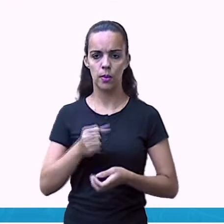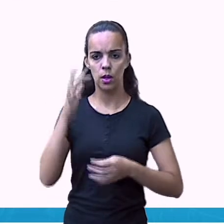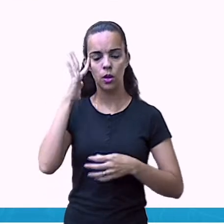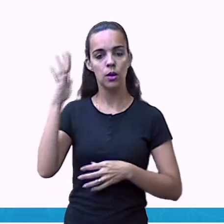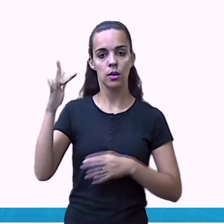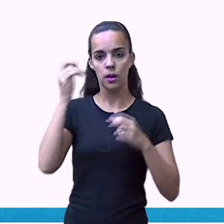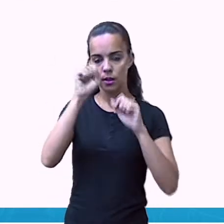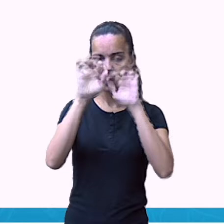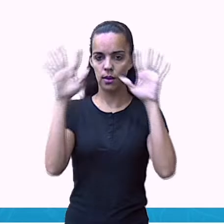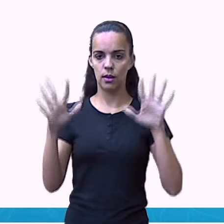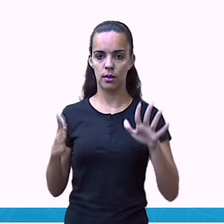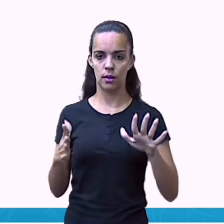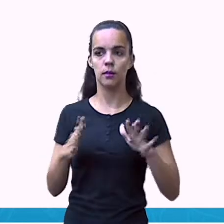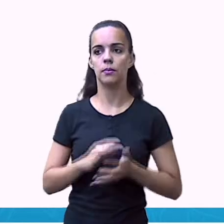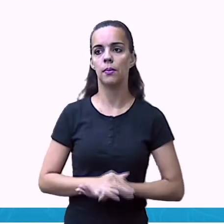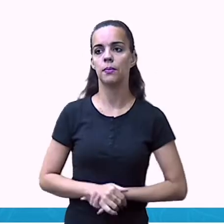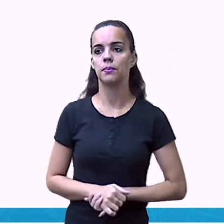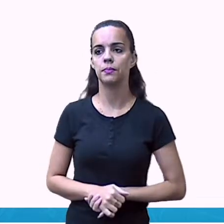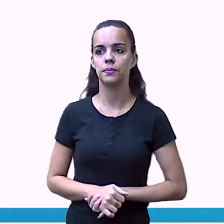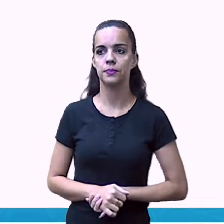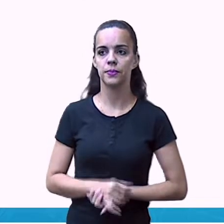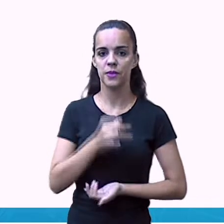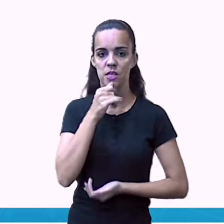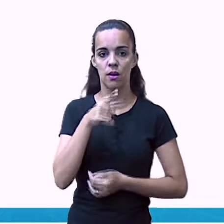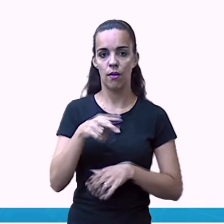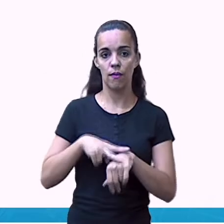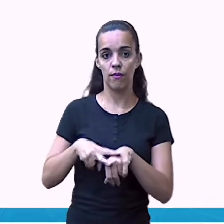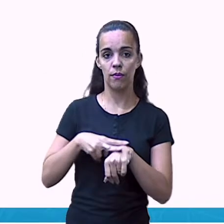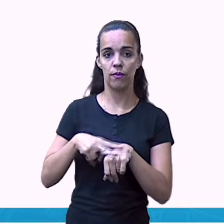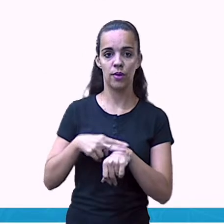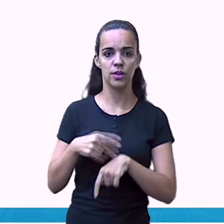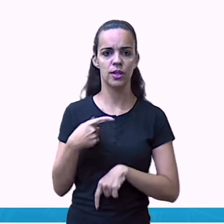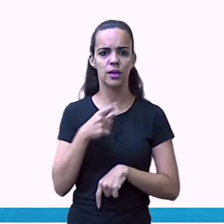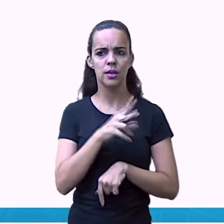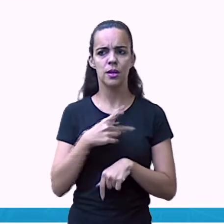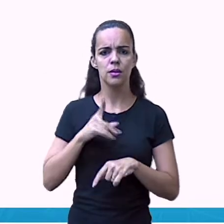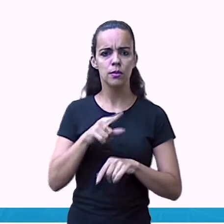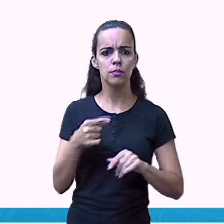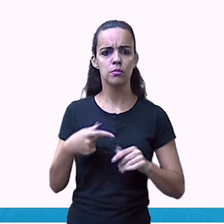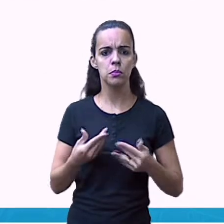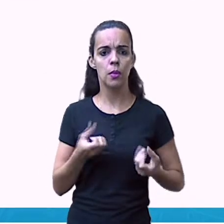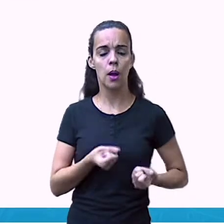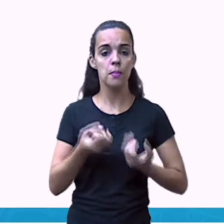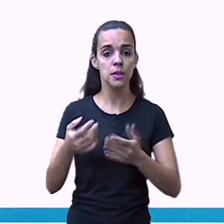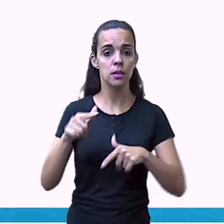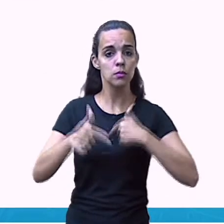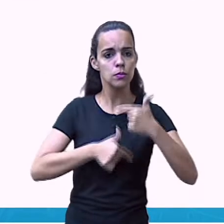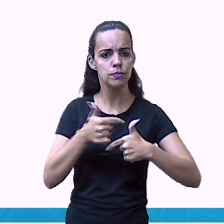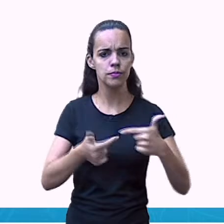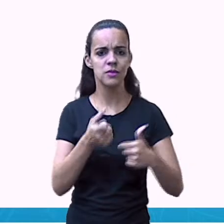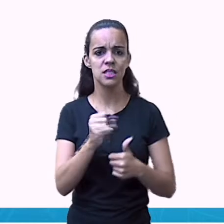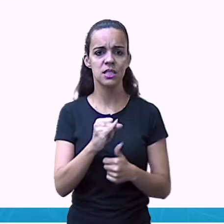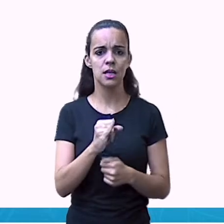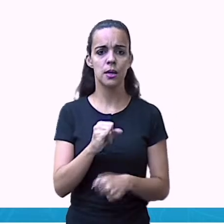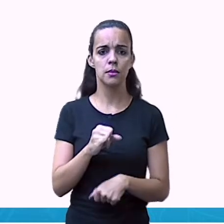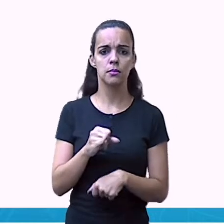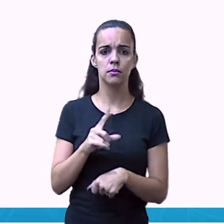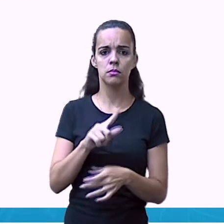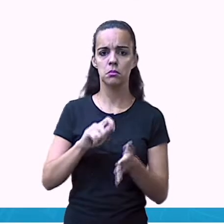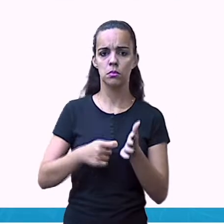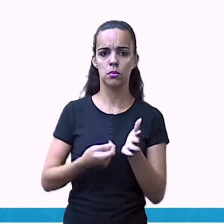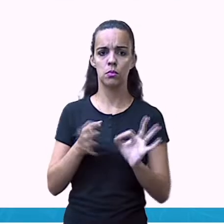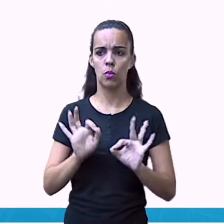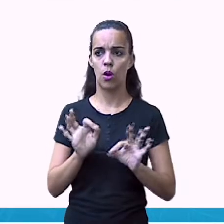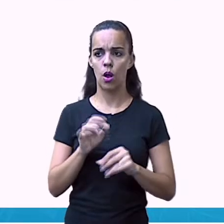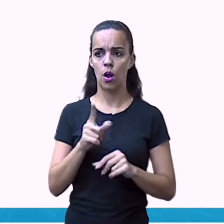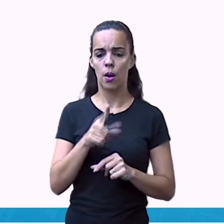para vocês. Vejamos então aqui. Prestar um serviço sem apresentar orçamento prévio. Como assim